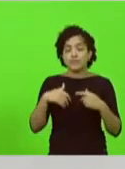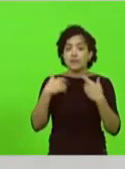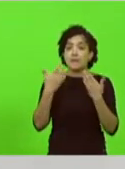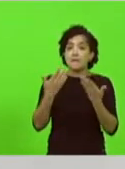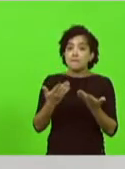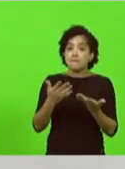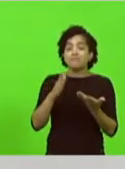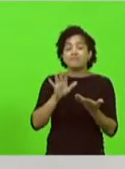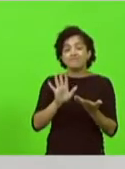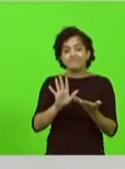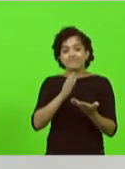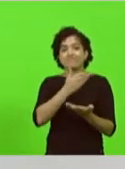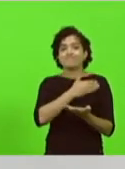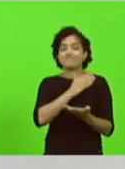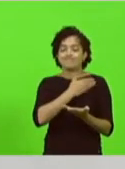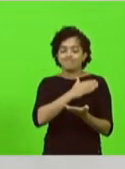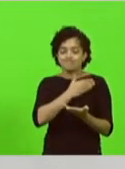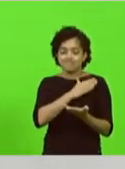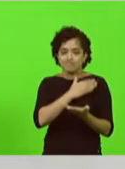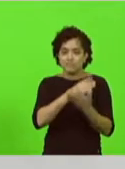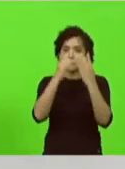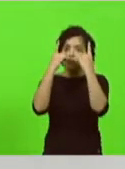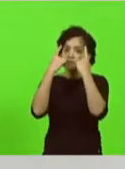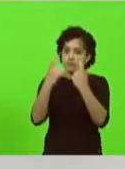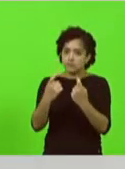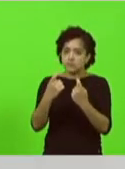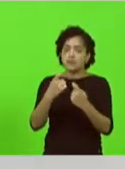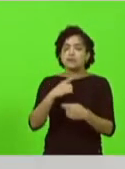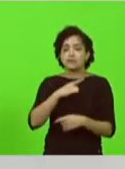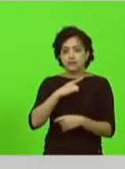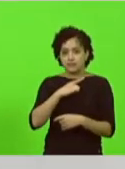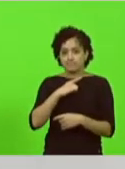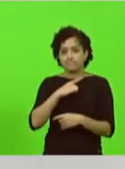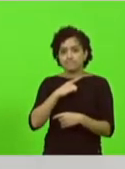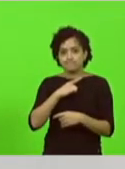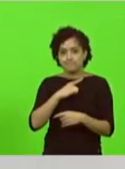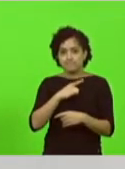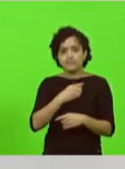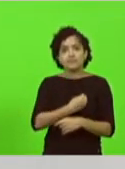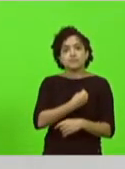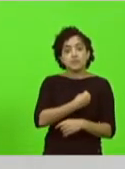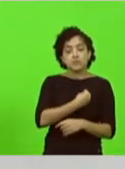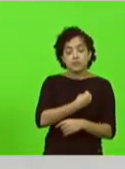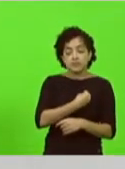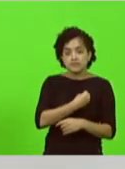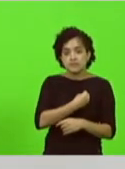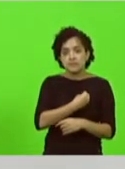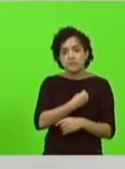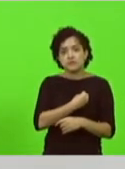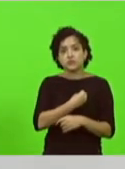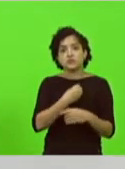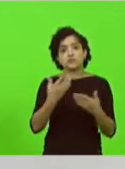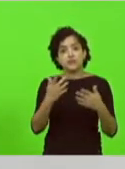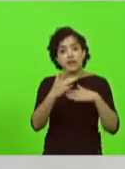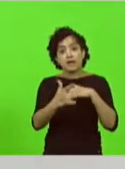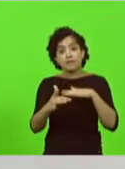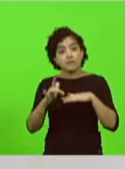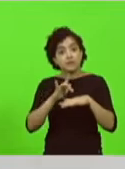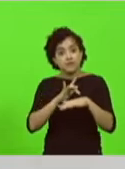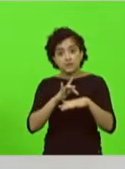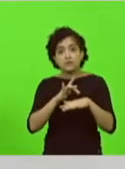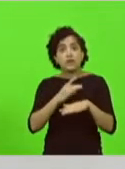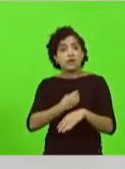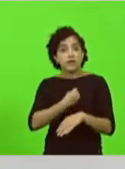Infelizmente, o preconceito e a violência existem, estão presentes na vida virtual e real